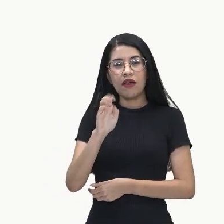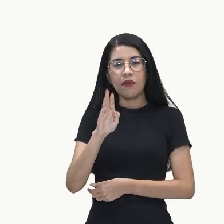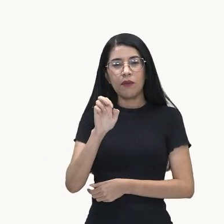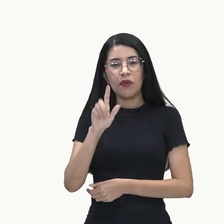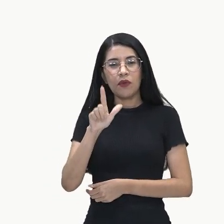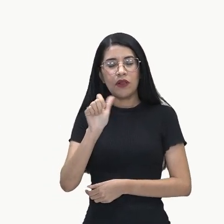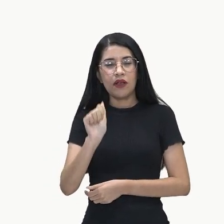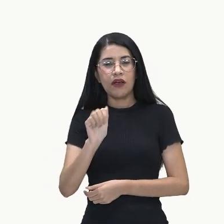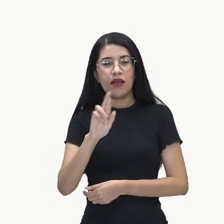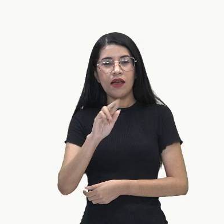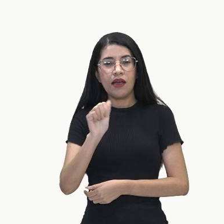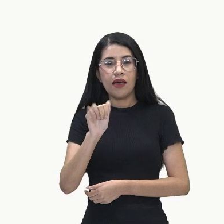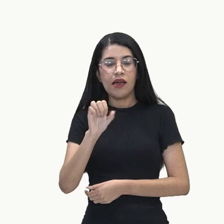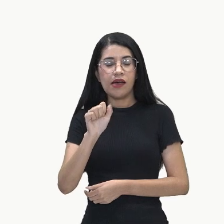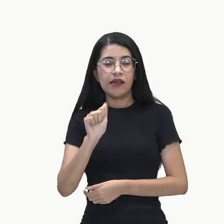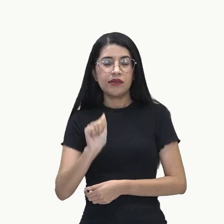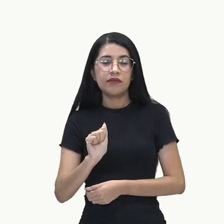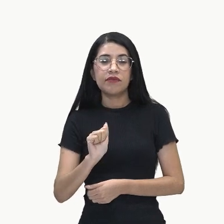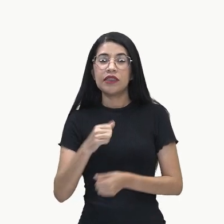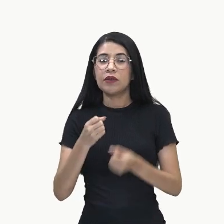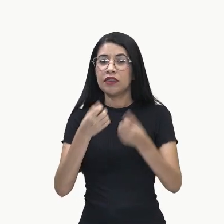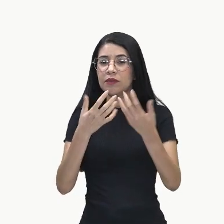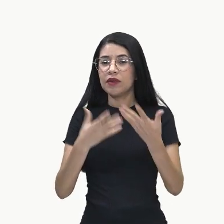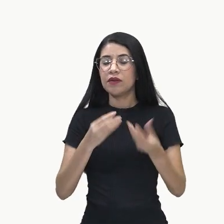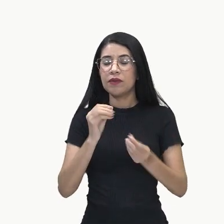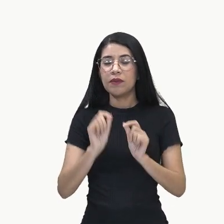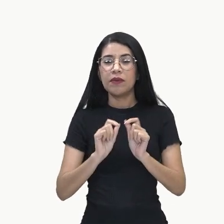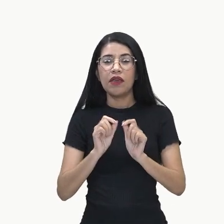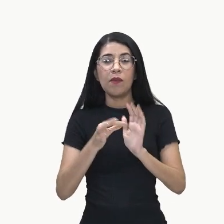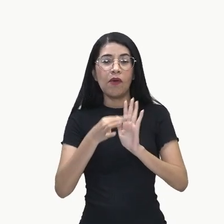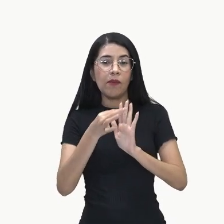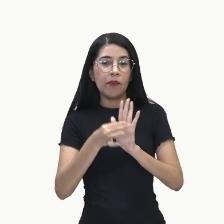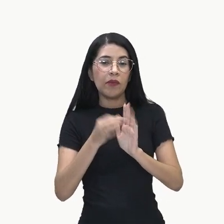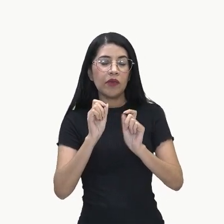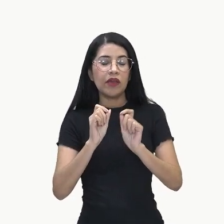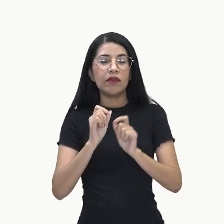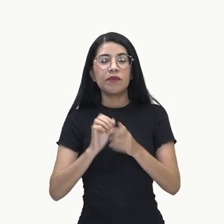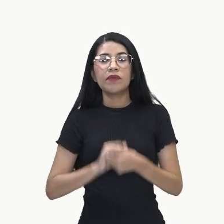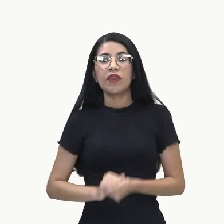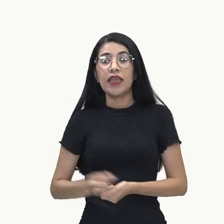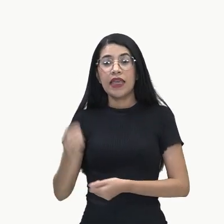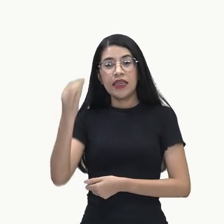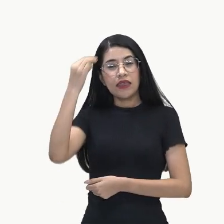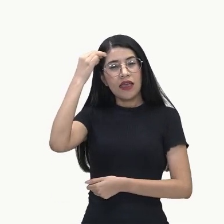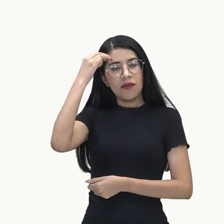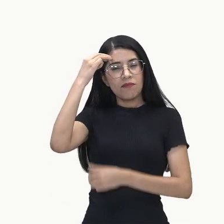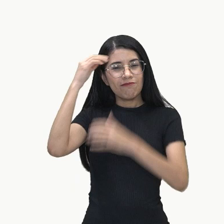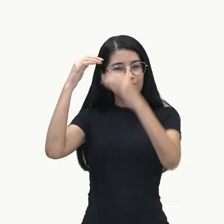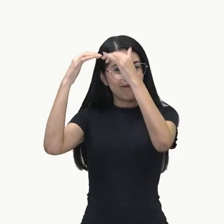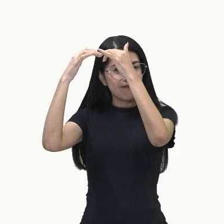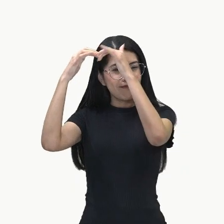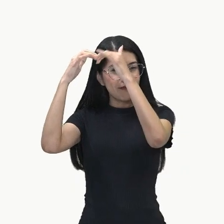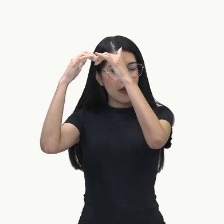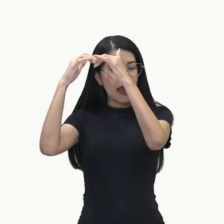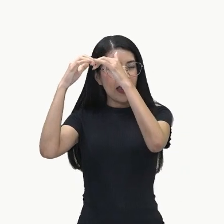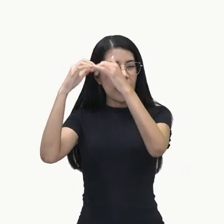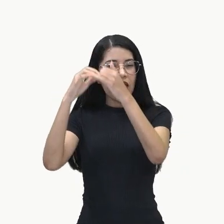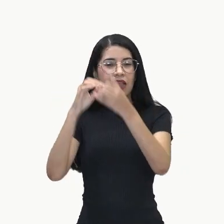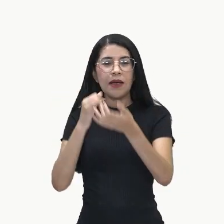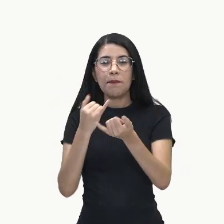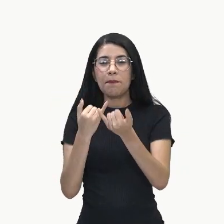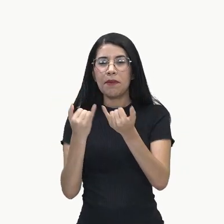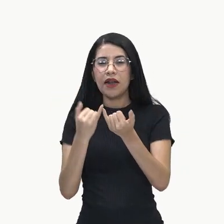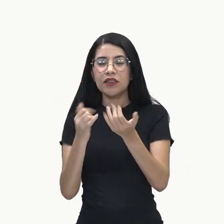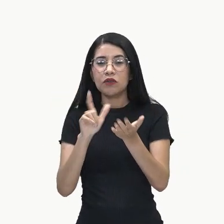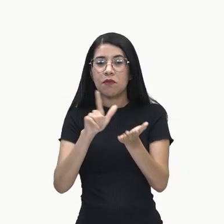tal conceito, expressa uma opinião de quê? De que a mente é um papel em branco,